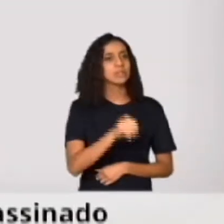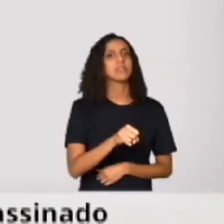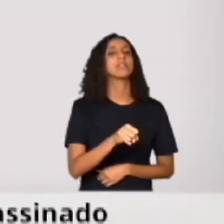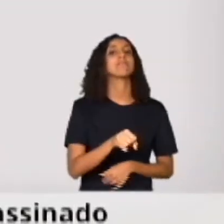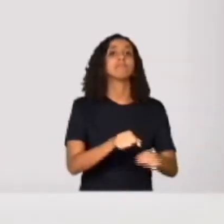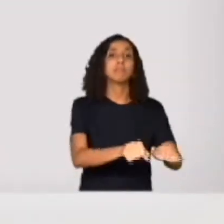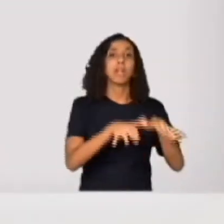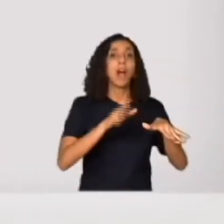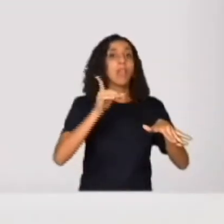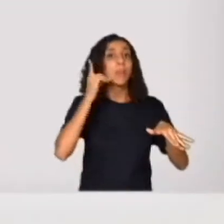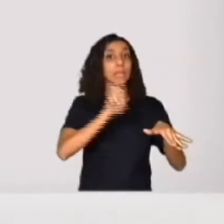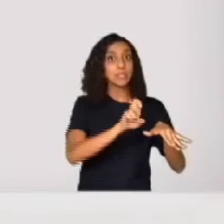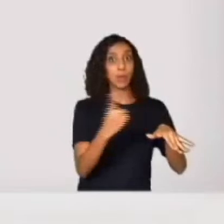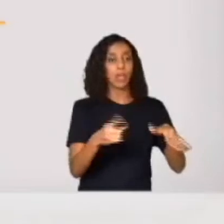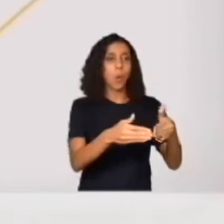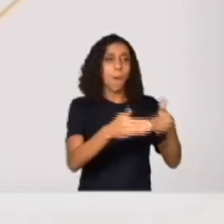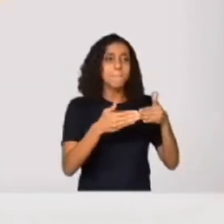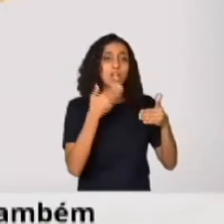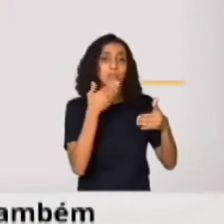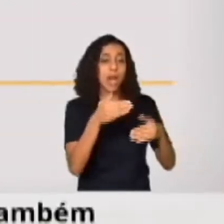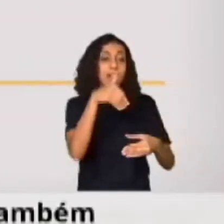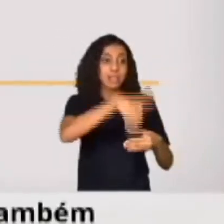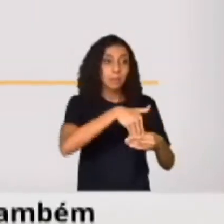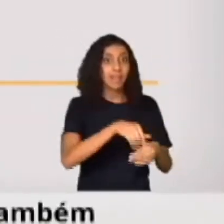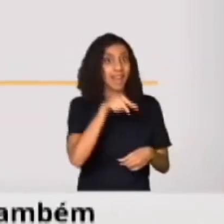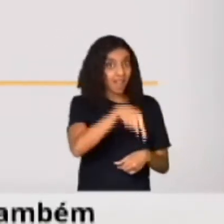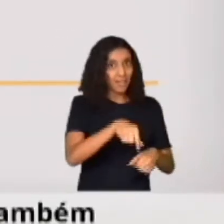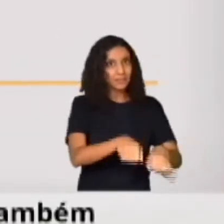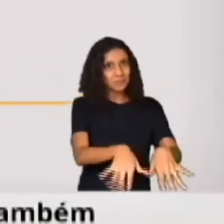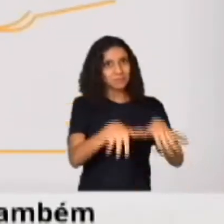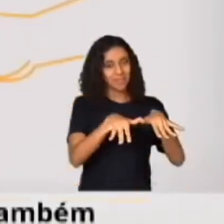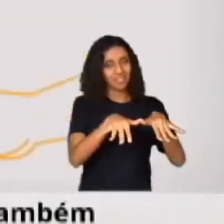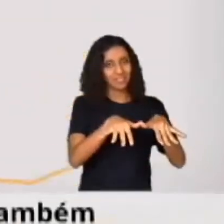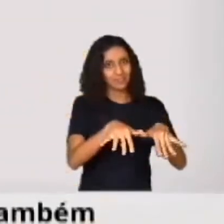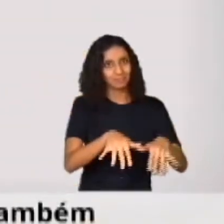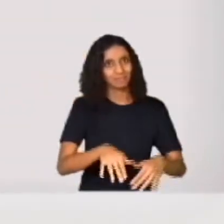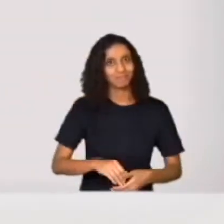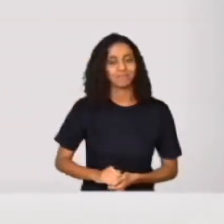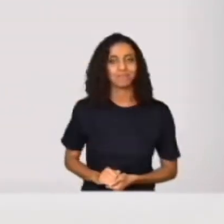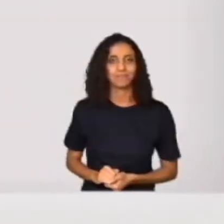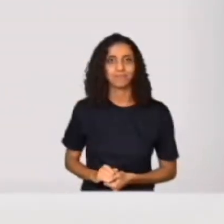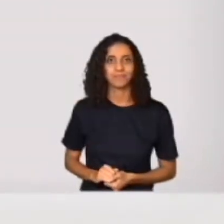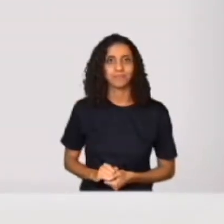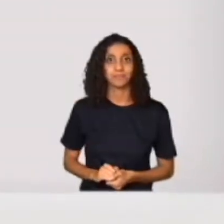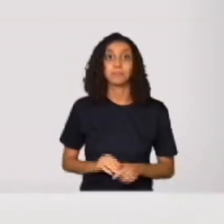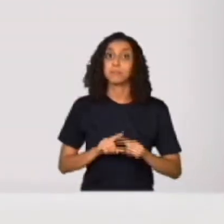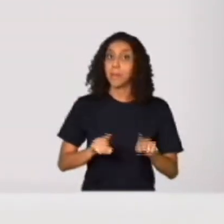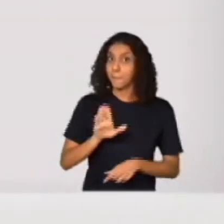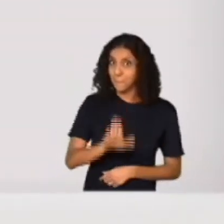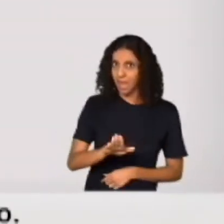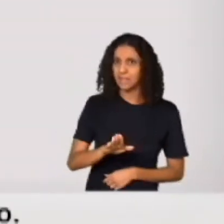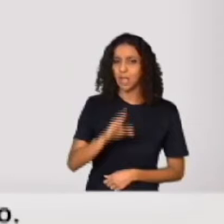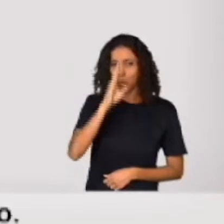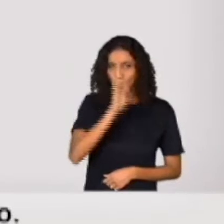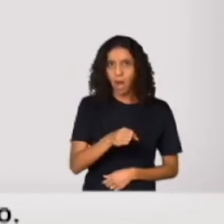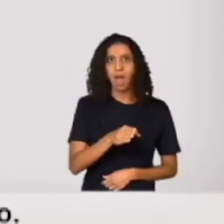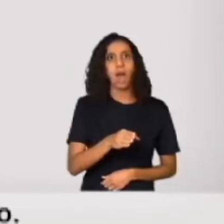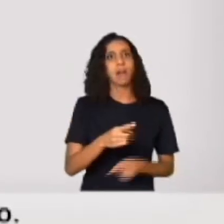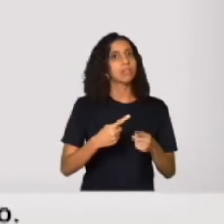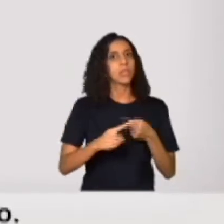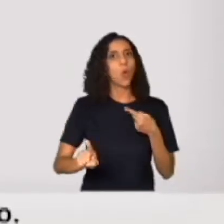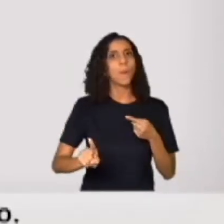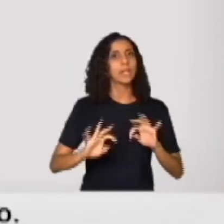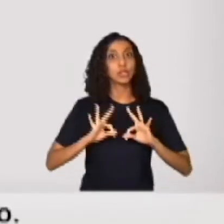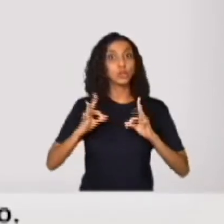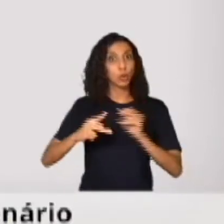plenário, um recurso assinado por 51 deputados, pedindo que ela seja votada pelo plenário também. Mas a tramitação conclusiva não vale